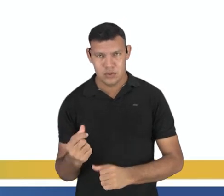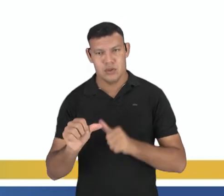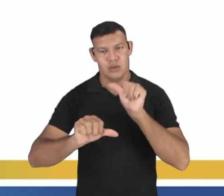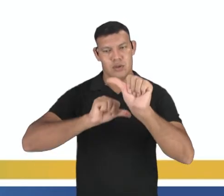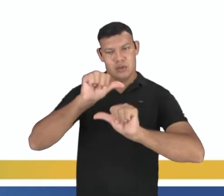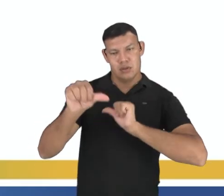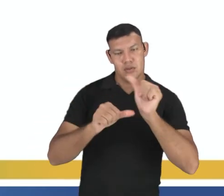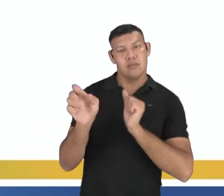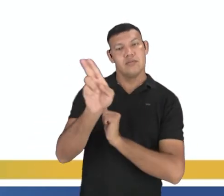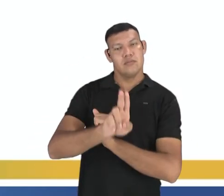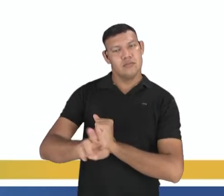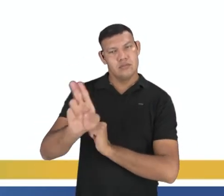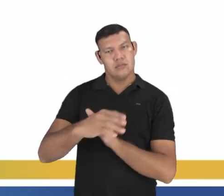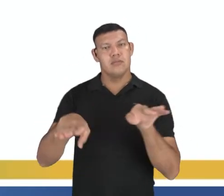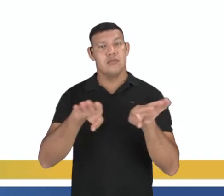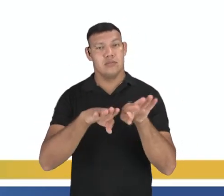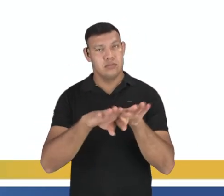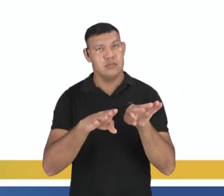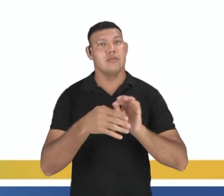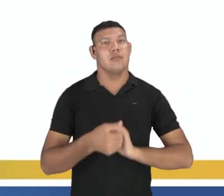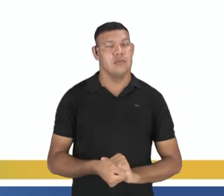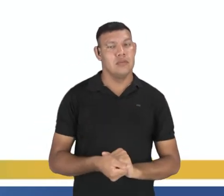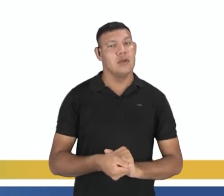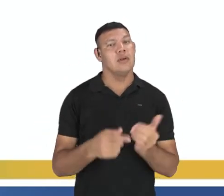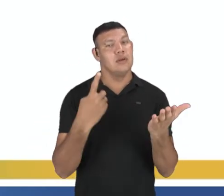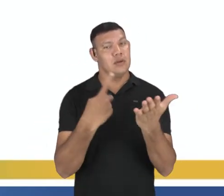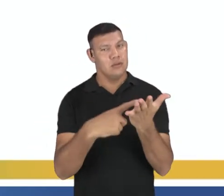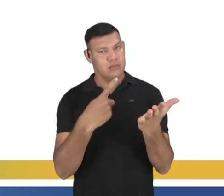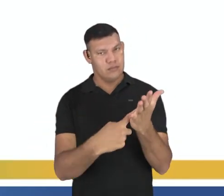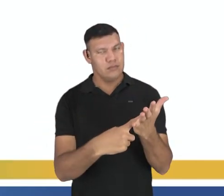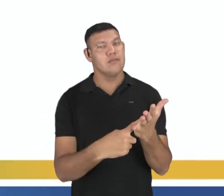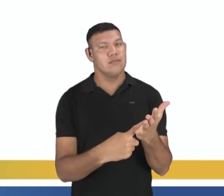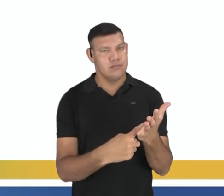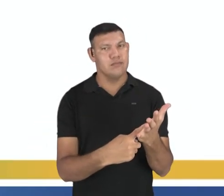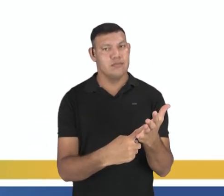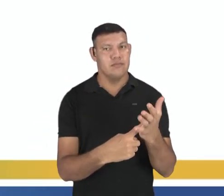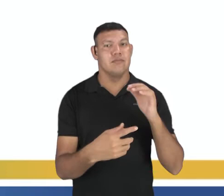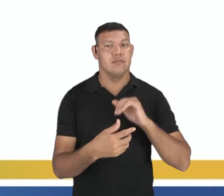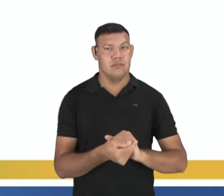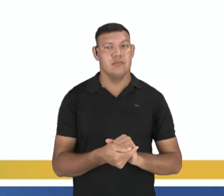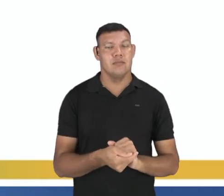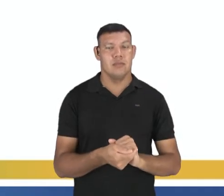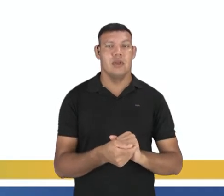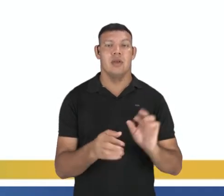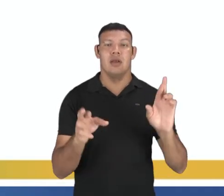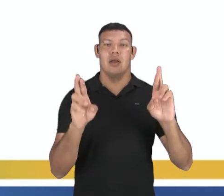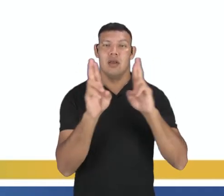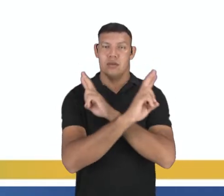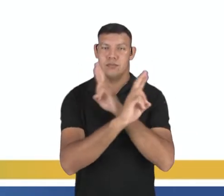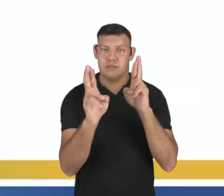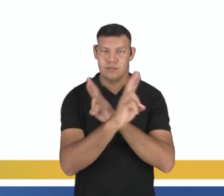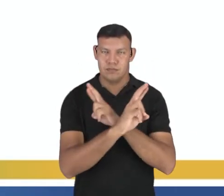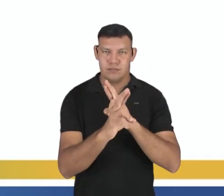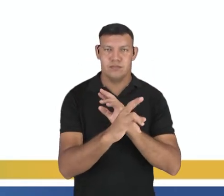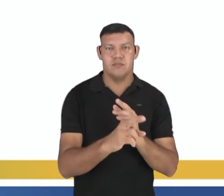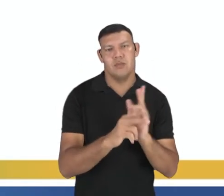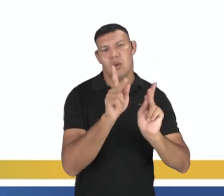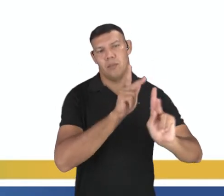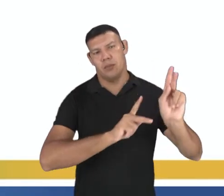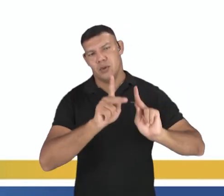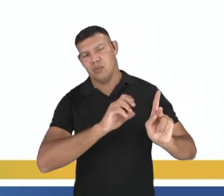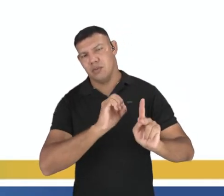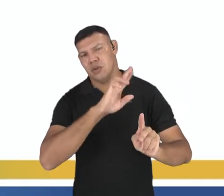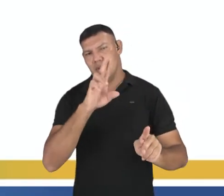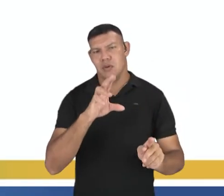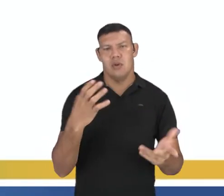e valor de uso portanto de acordo com a costa a comercialização de todo o produto musical seja Popular